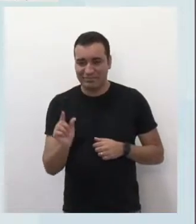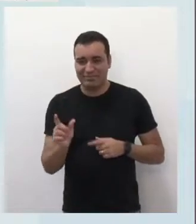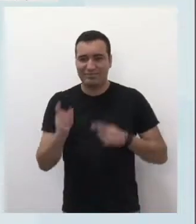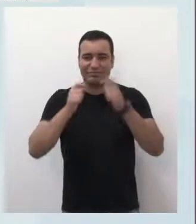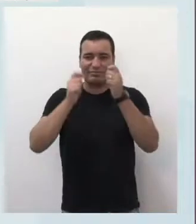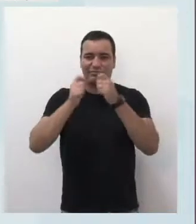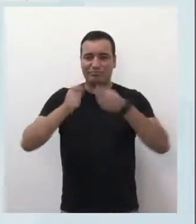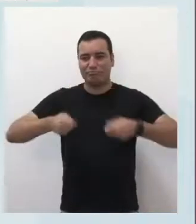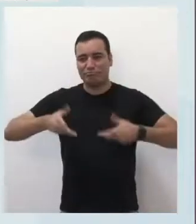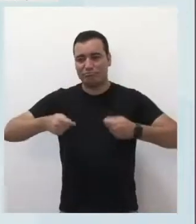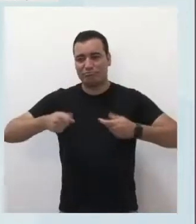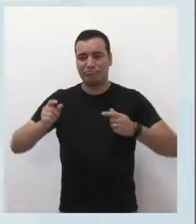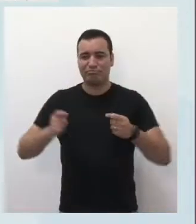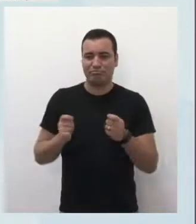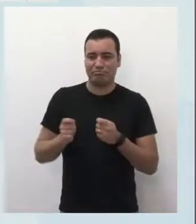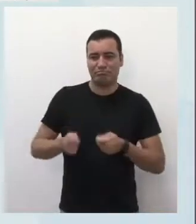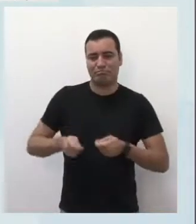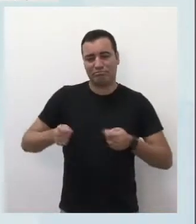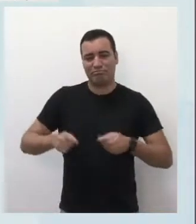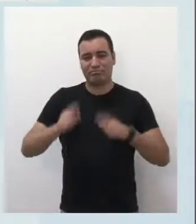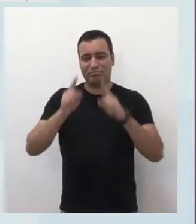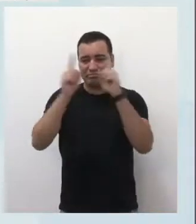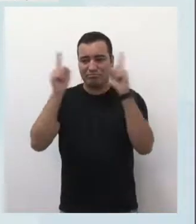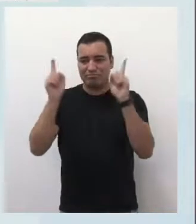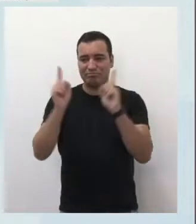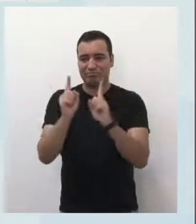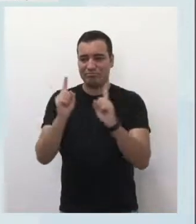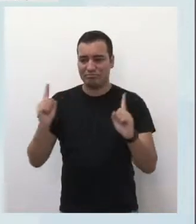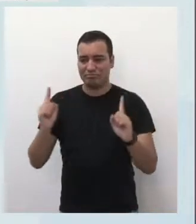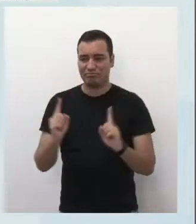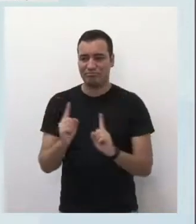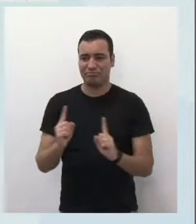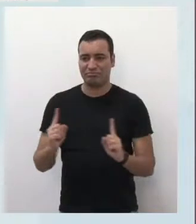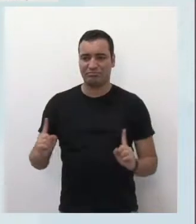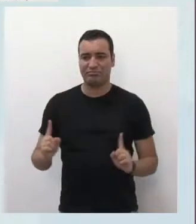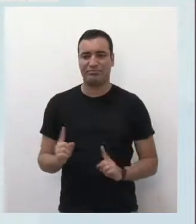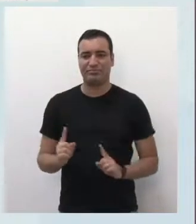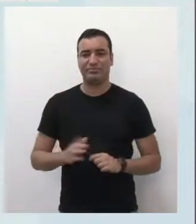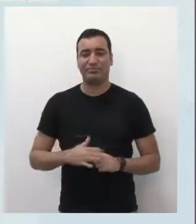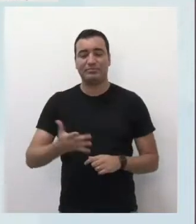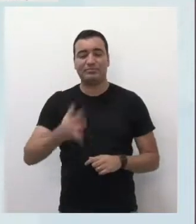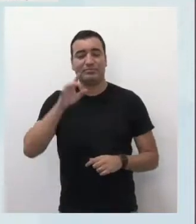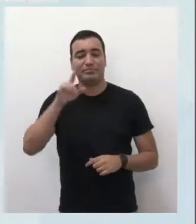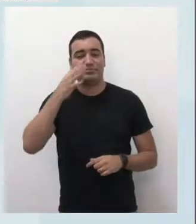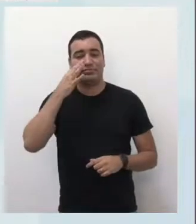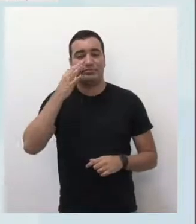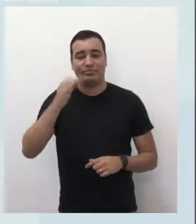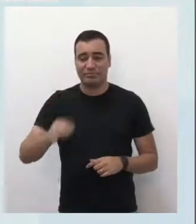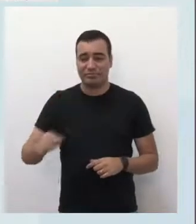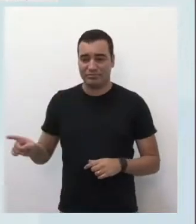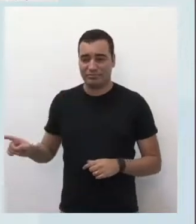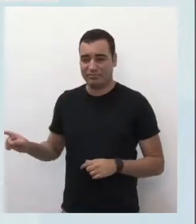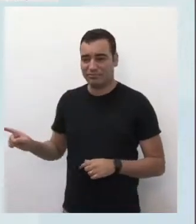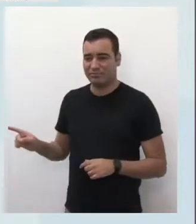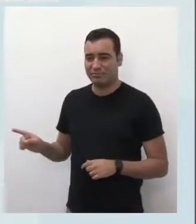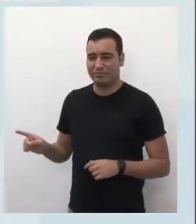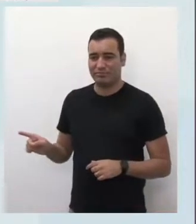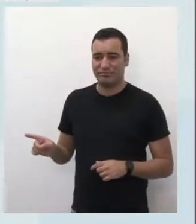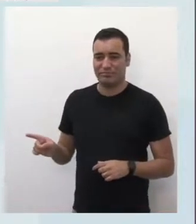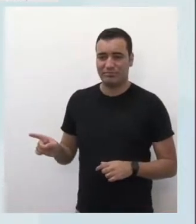tudo mais, né? Mas eu queria te chamar a atenção para esse ponto aqui, ó. Esse ponto aqui que está